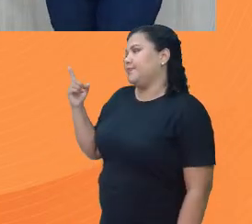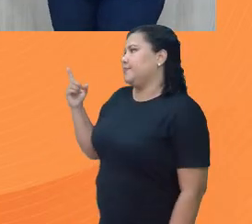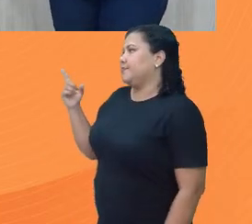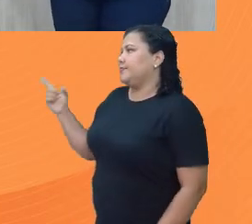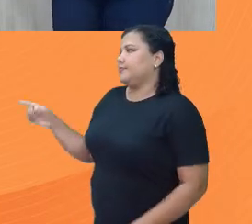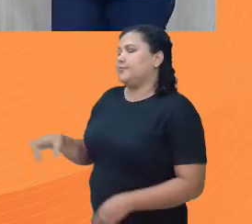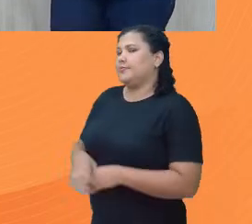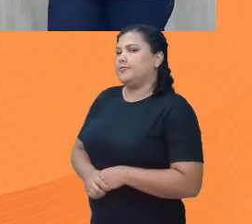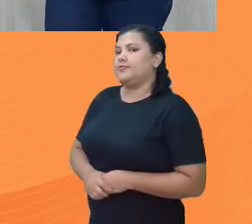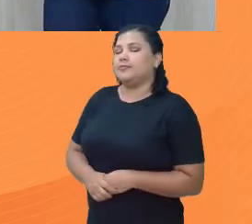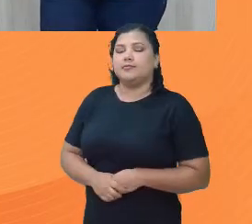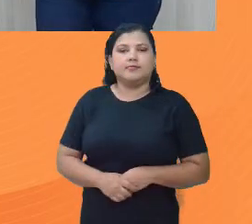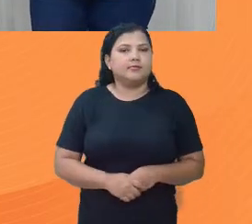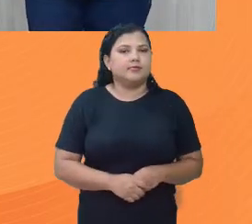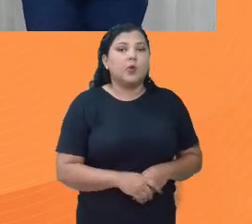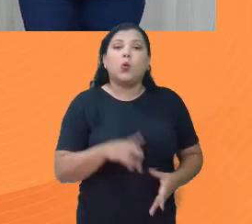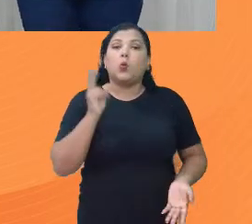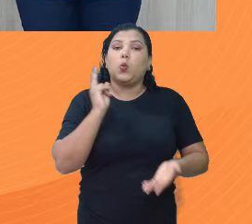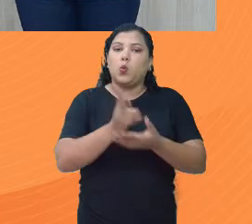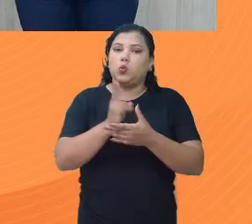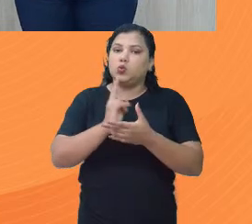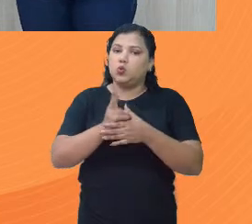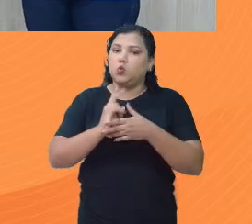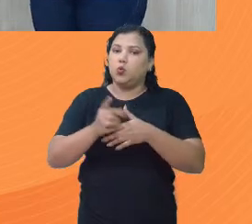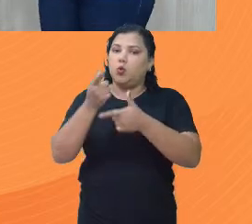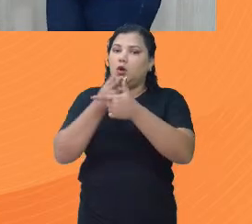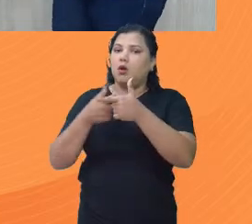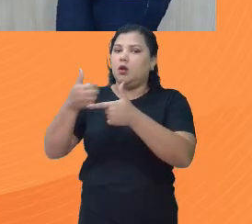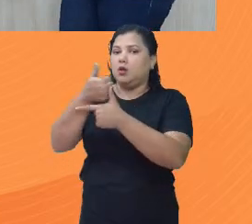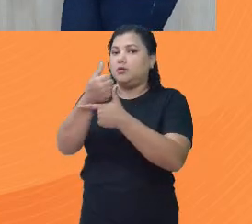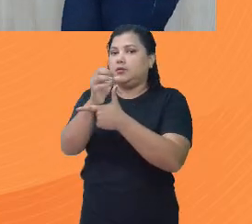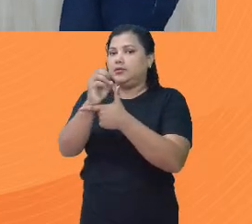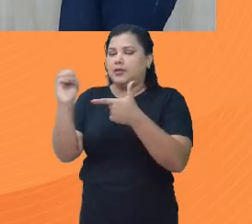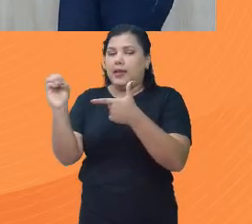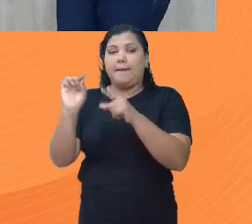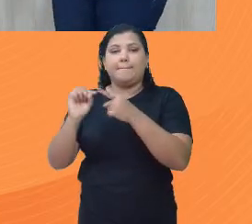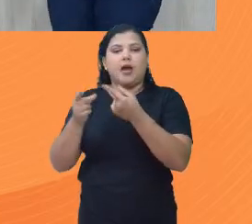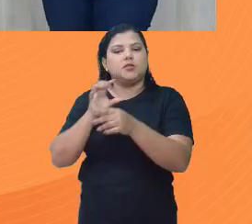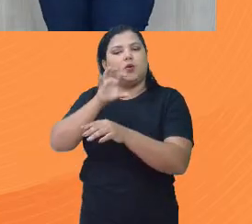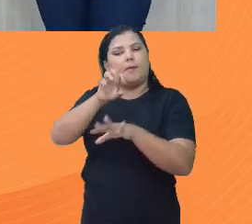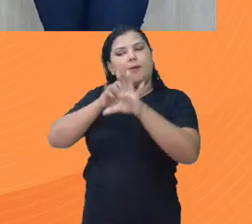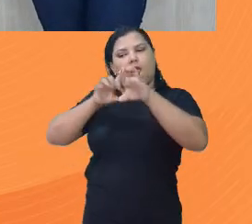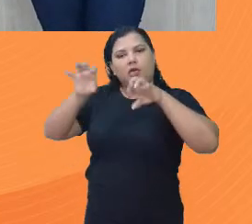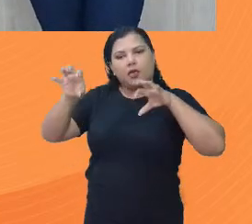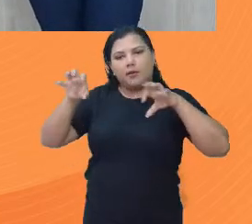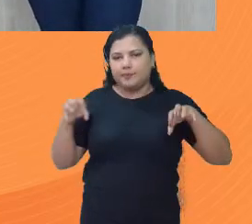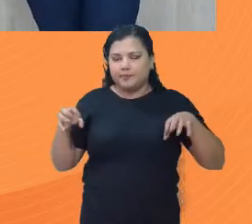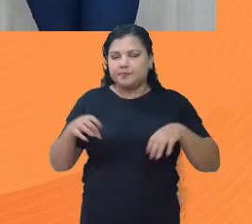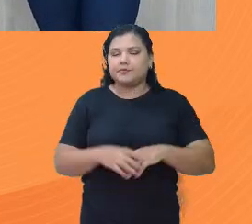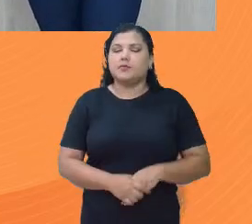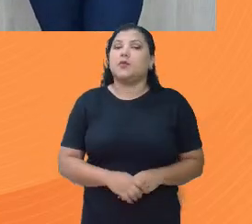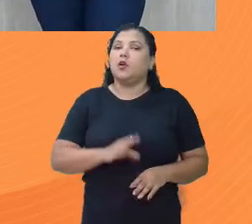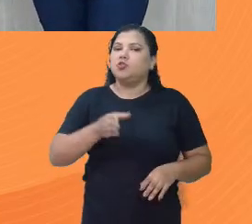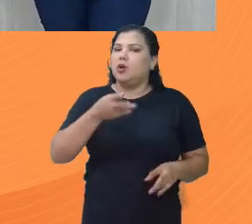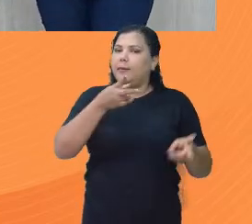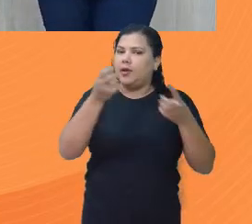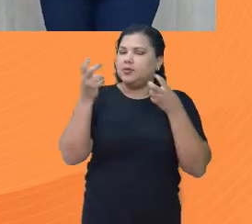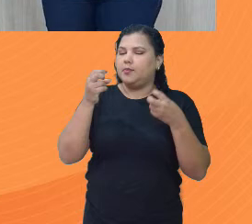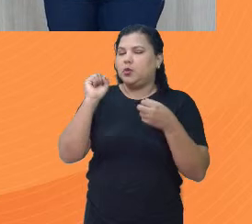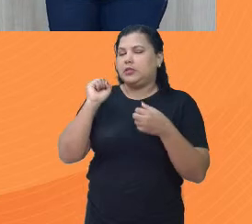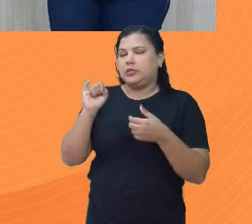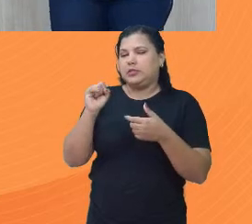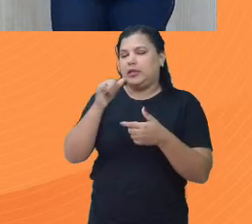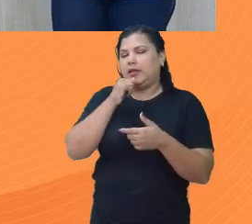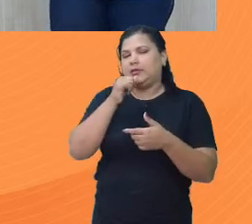ainda continua com a divisão em 100 partes, mas eu peguei algumas dessas partes. A gente já viu que se